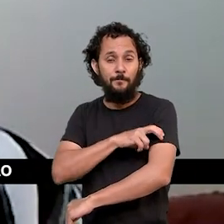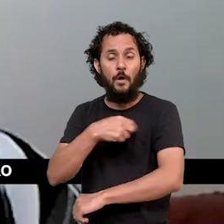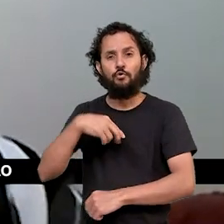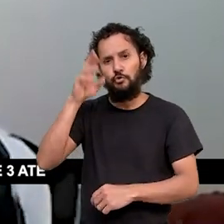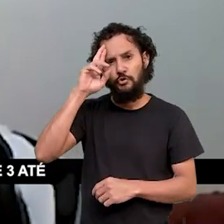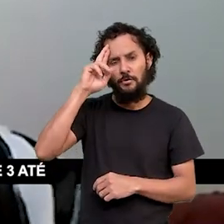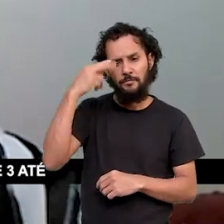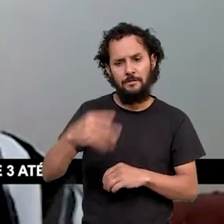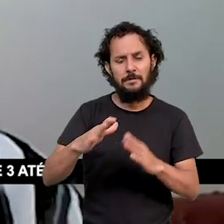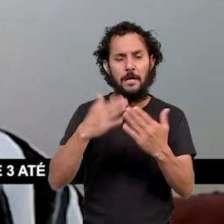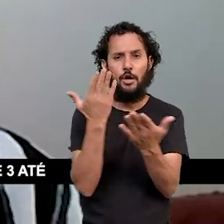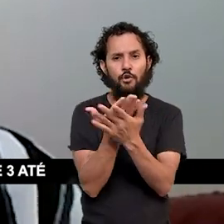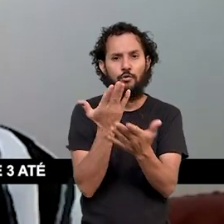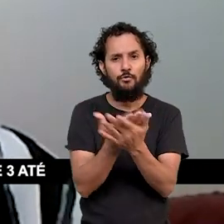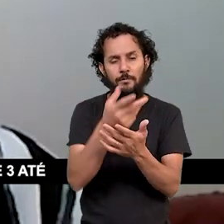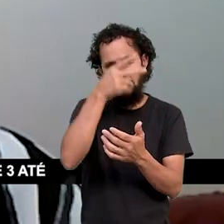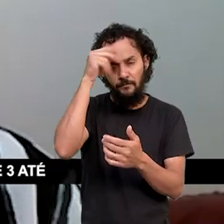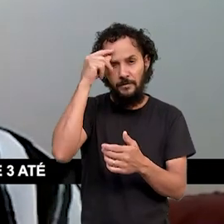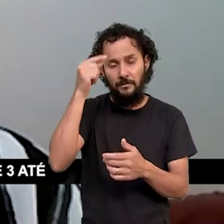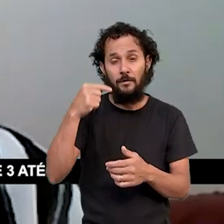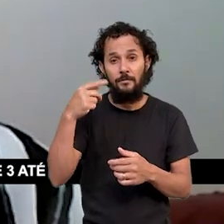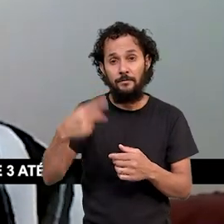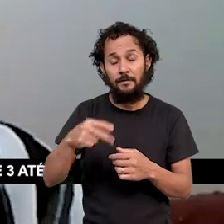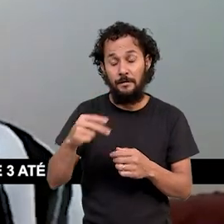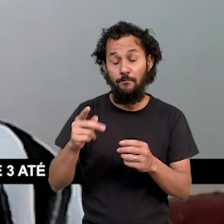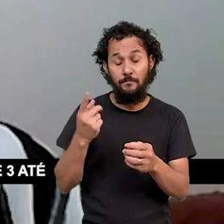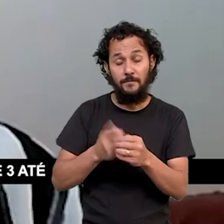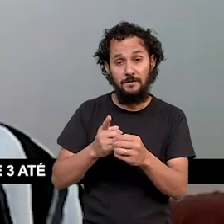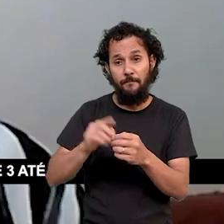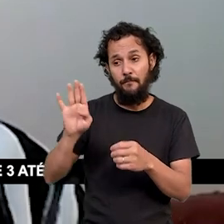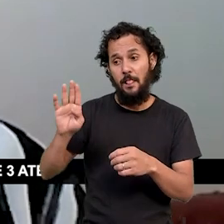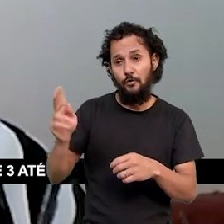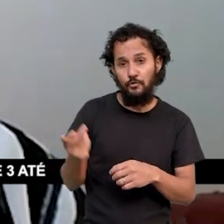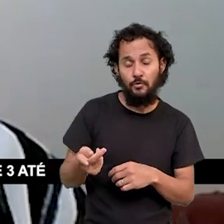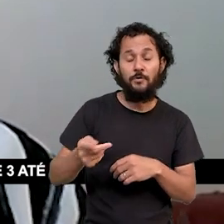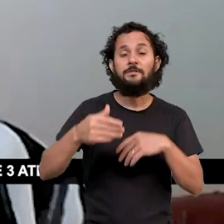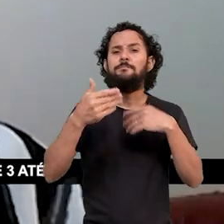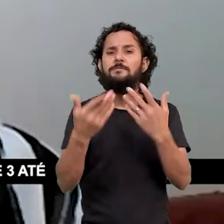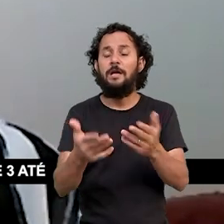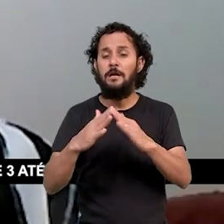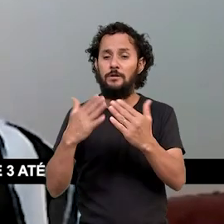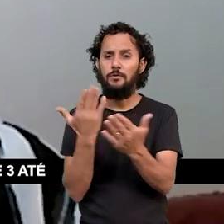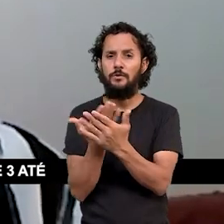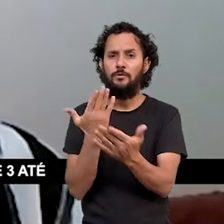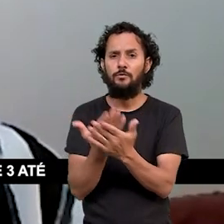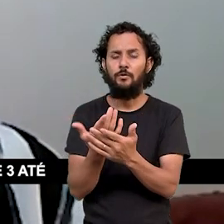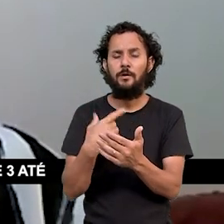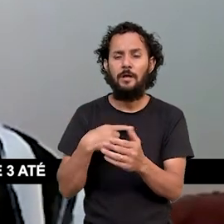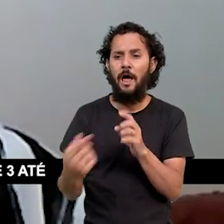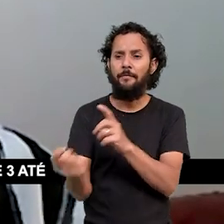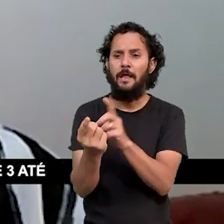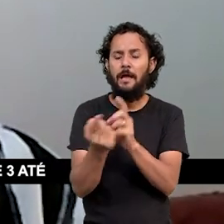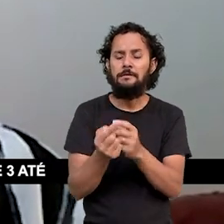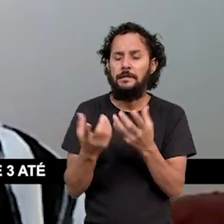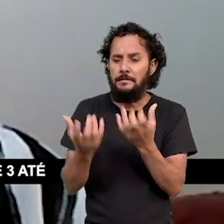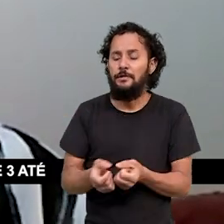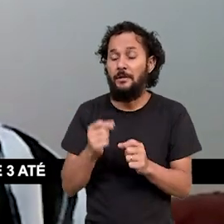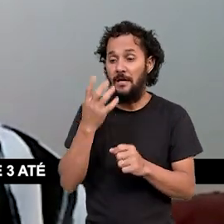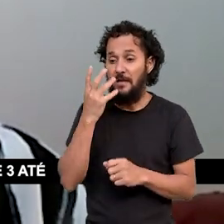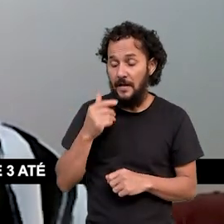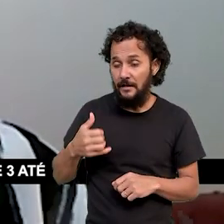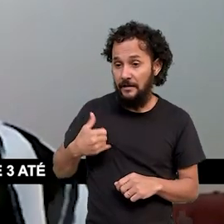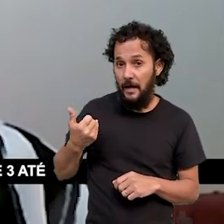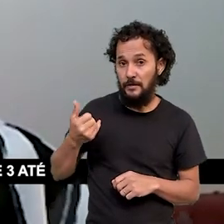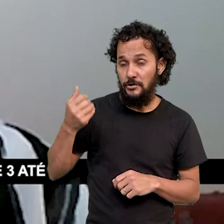na direção de uma escola municipal da periferia aqui de Belo Horizonte. E essa escola, ela atende crianças de